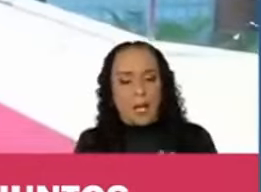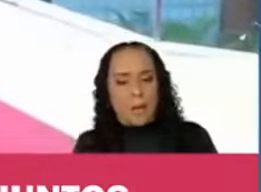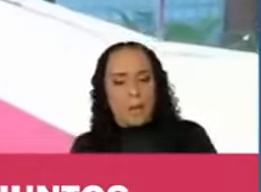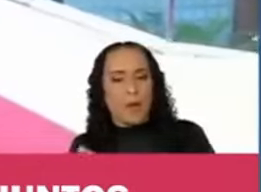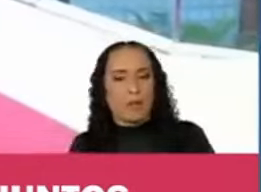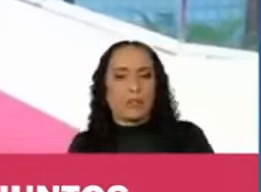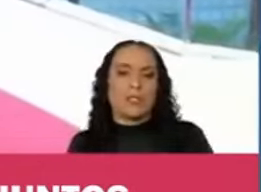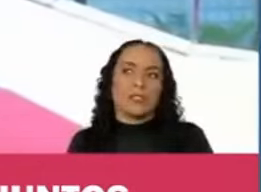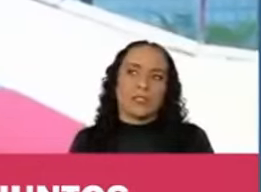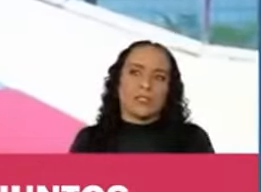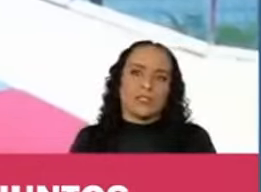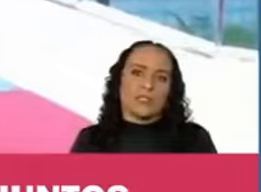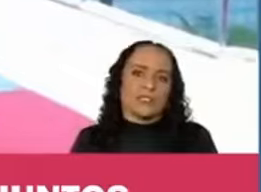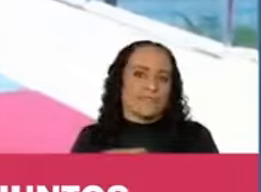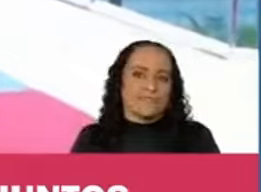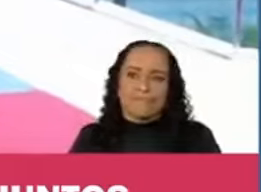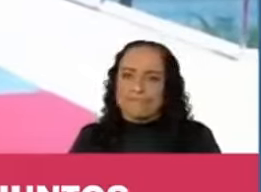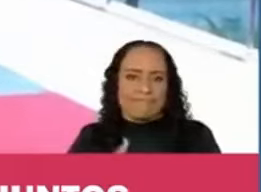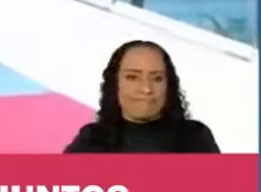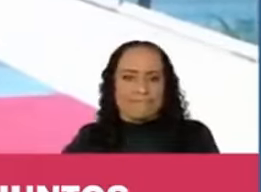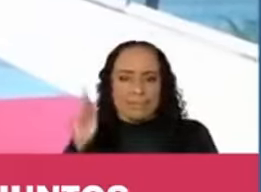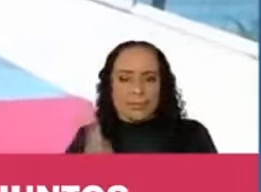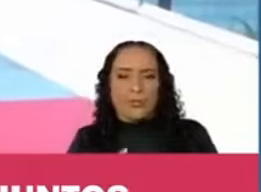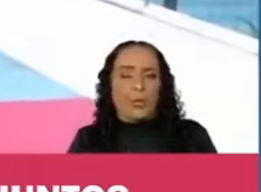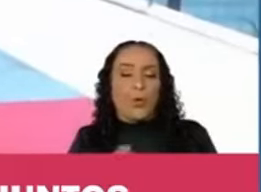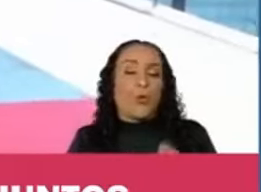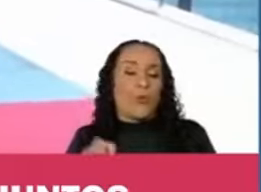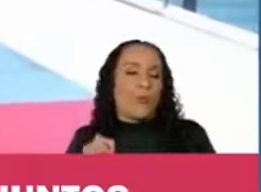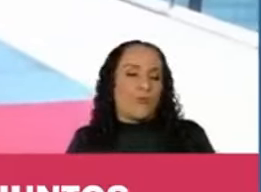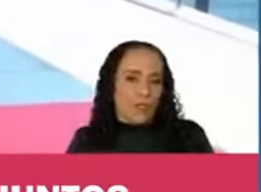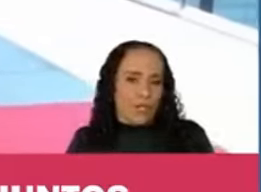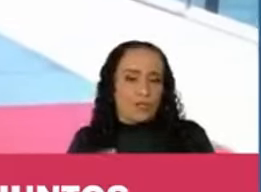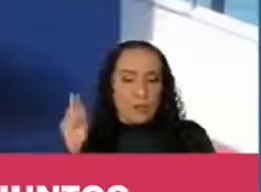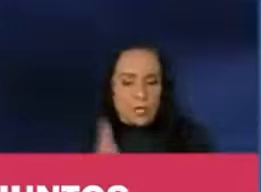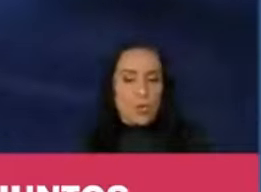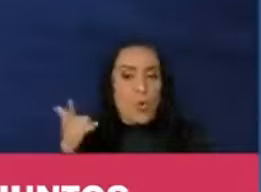Ásia? Não, Indonésia.